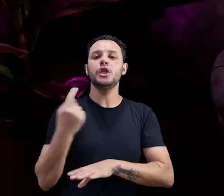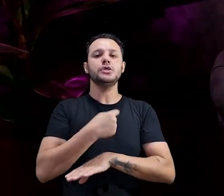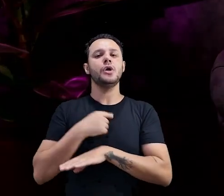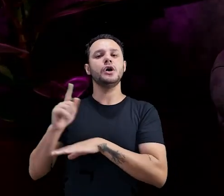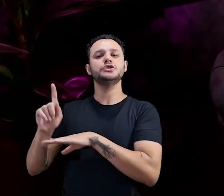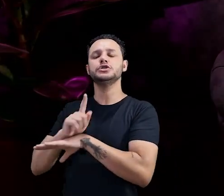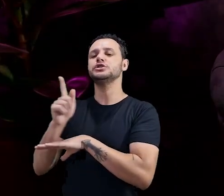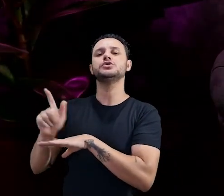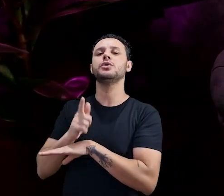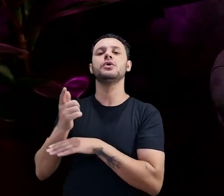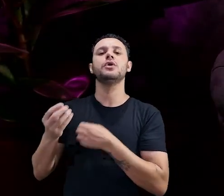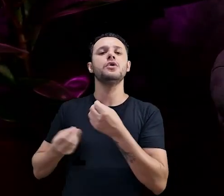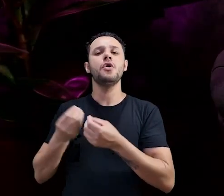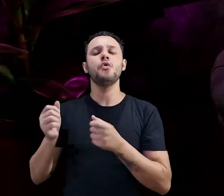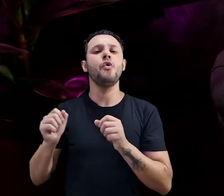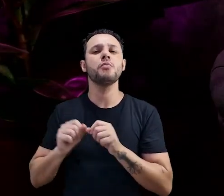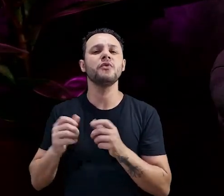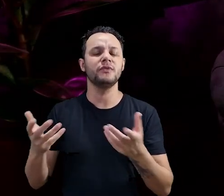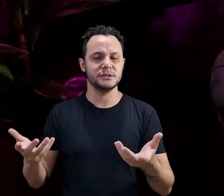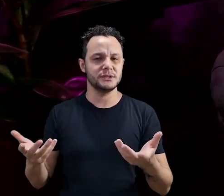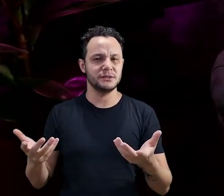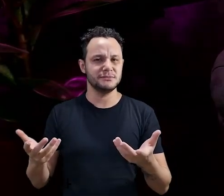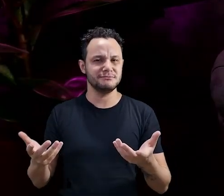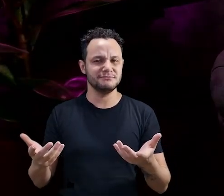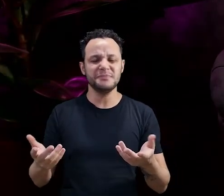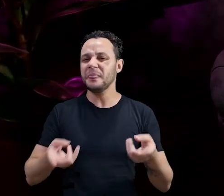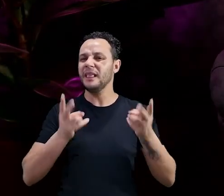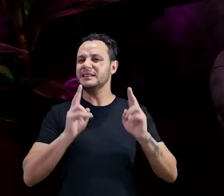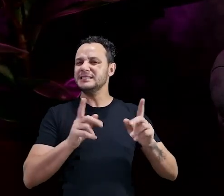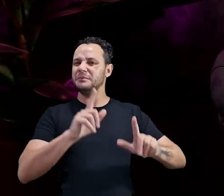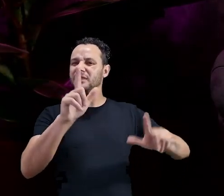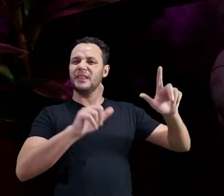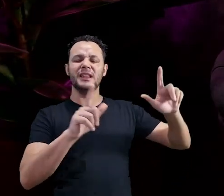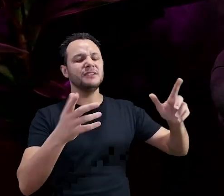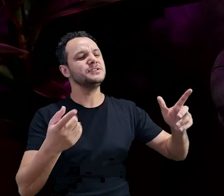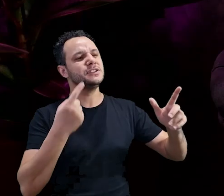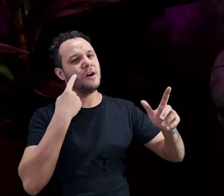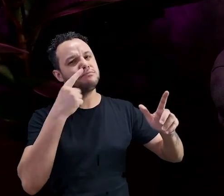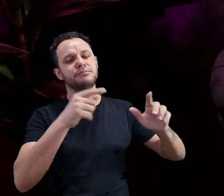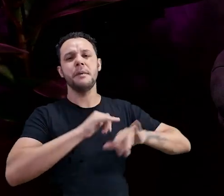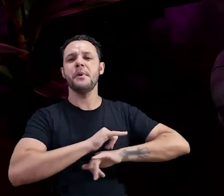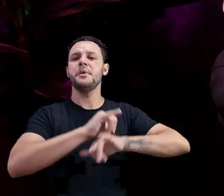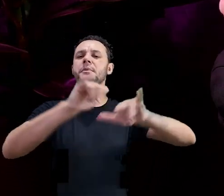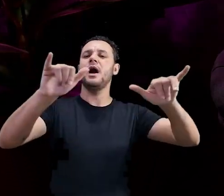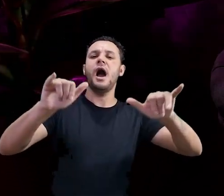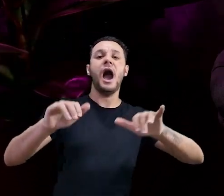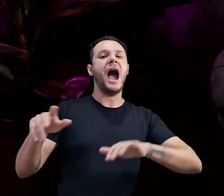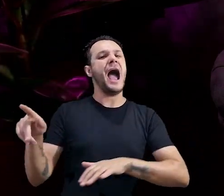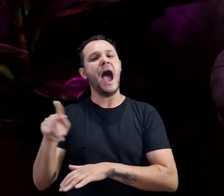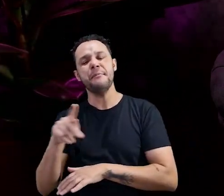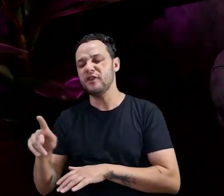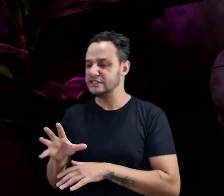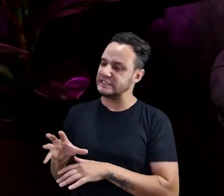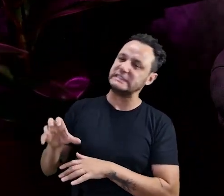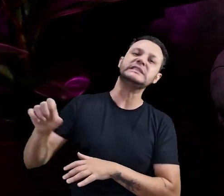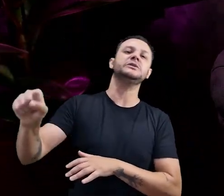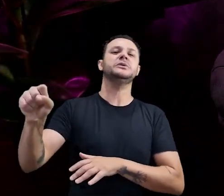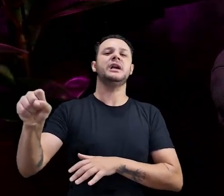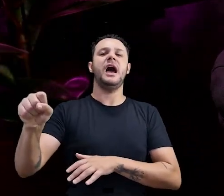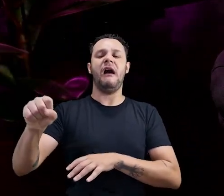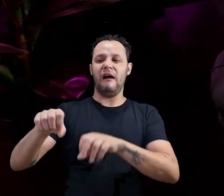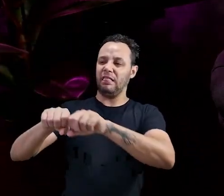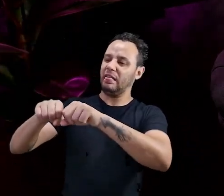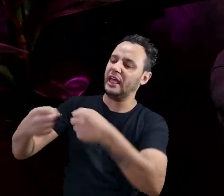Como que a gente vai conduzir essa crise? Toda hora aparece uma coisa dessa na televisão. Aí um professor segurou pelo braço, quebrou o braço